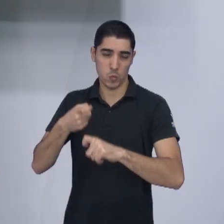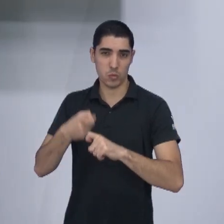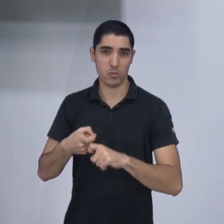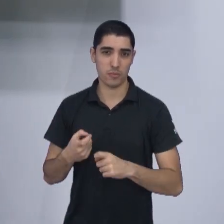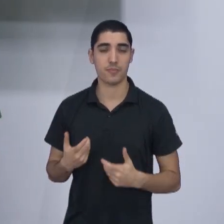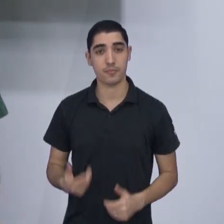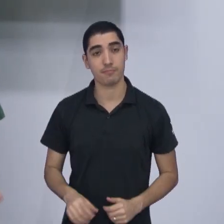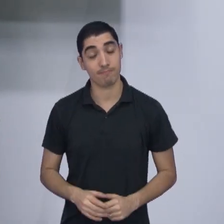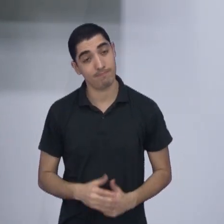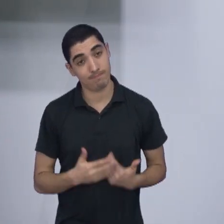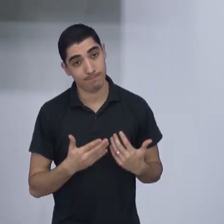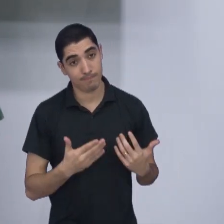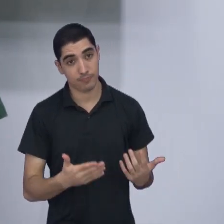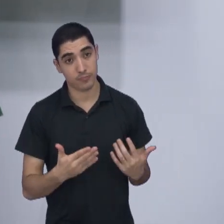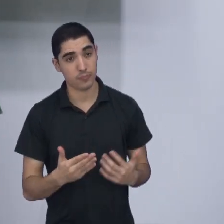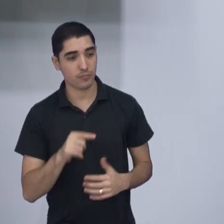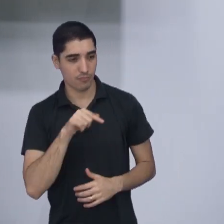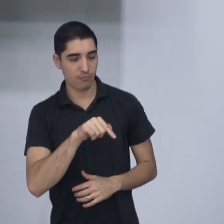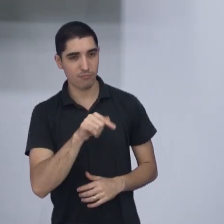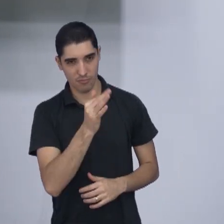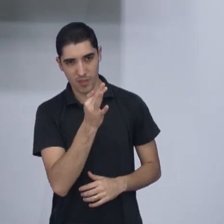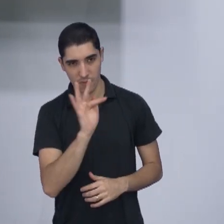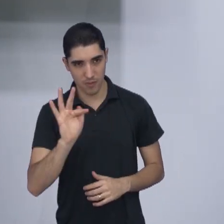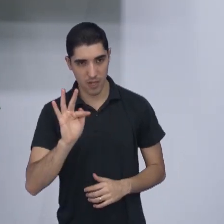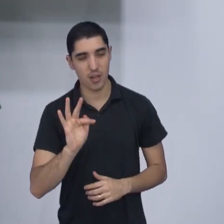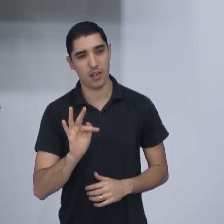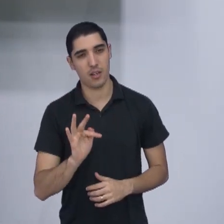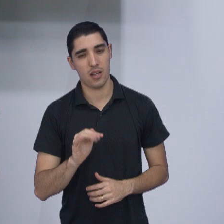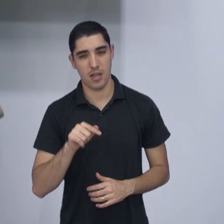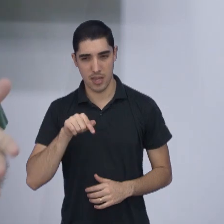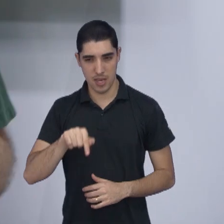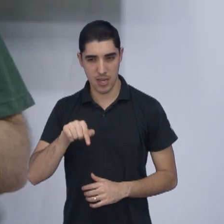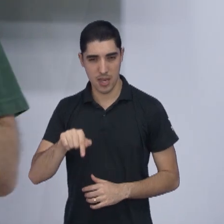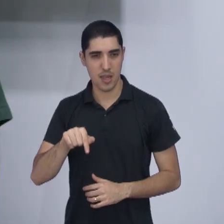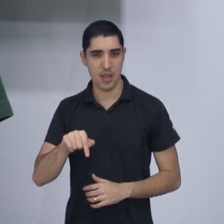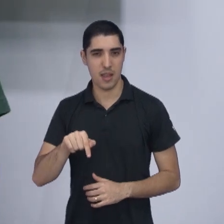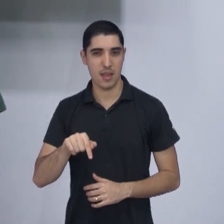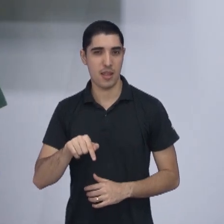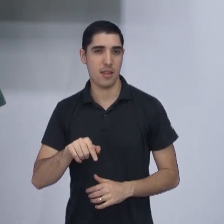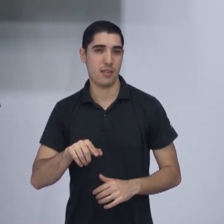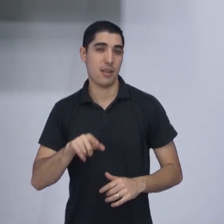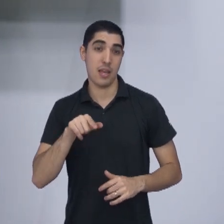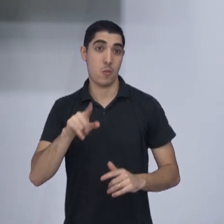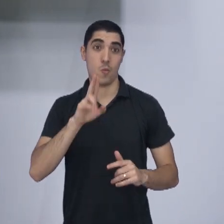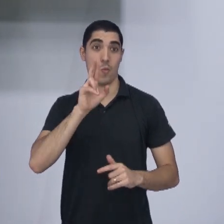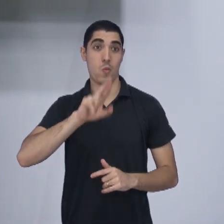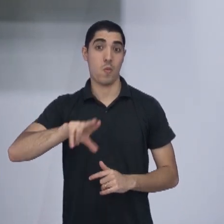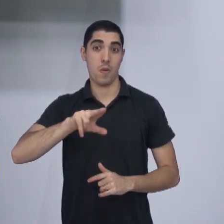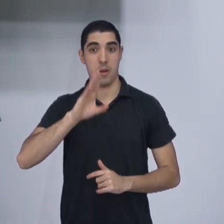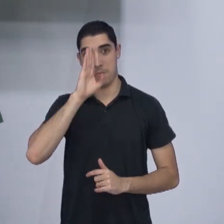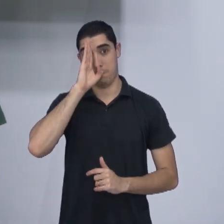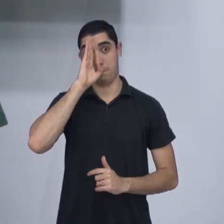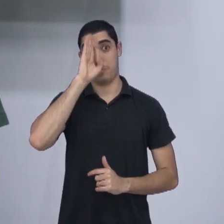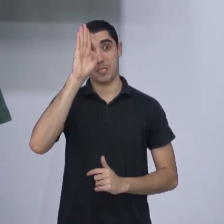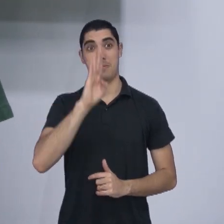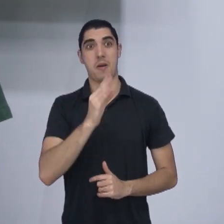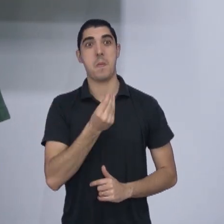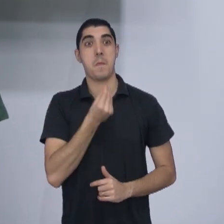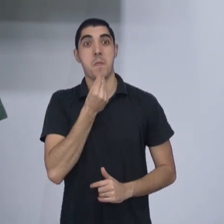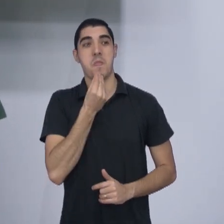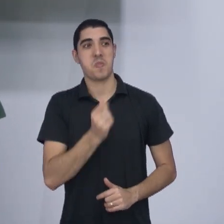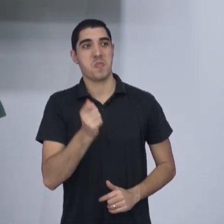sub-20. É, o Franca, por mais que não fosse o Franco favorito, o time de Franca,